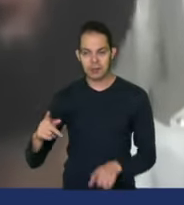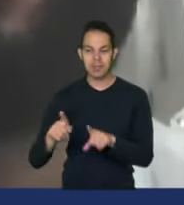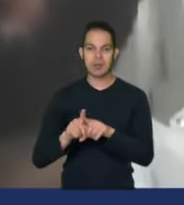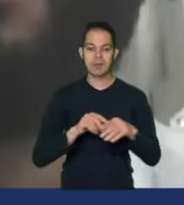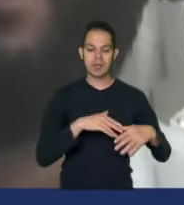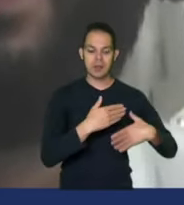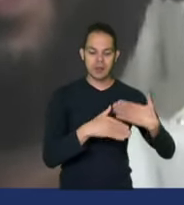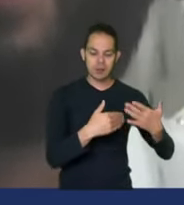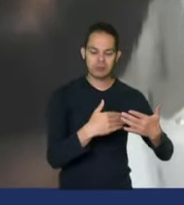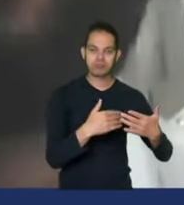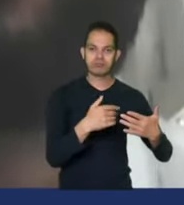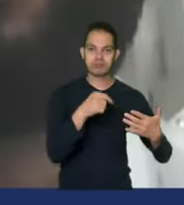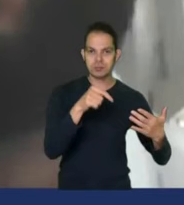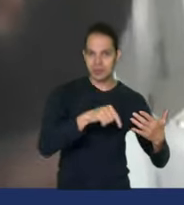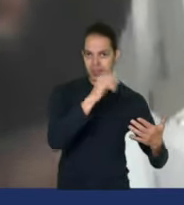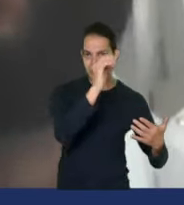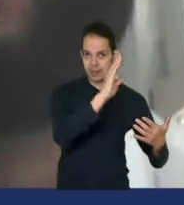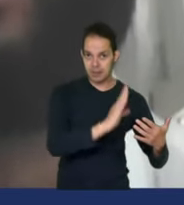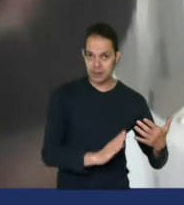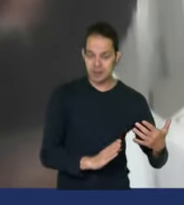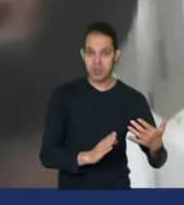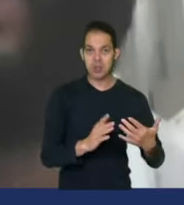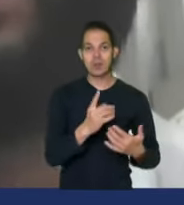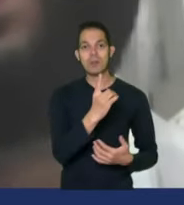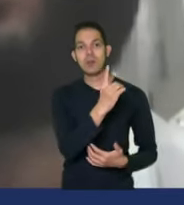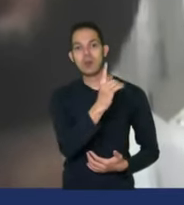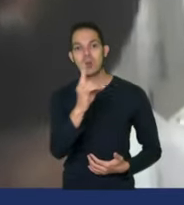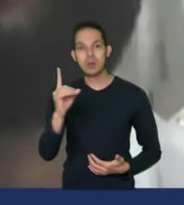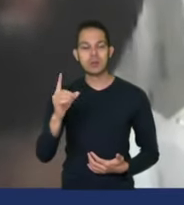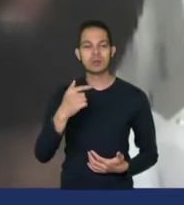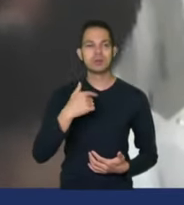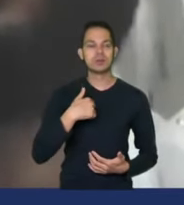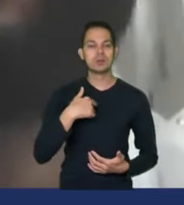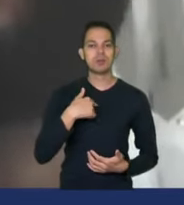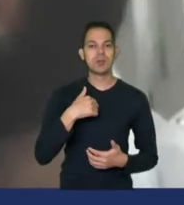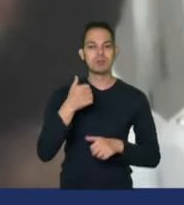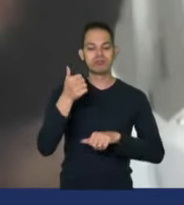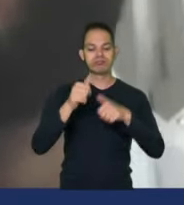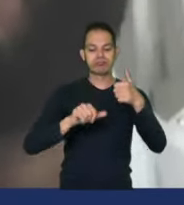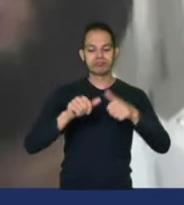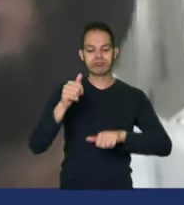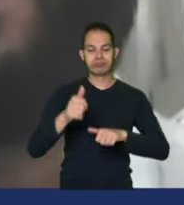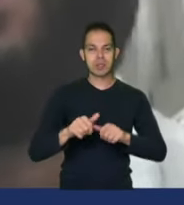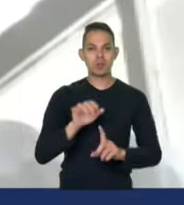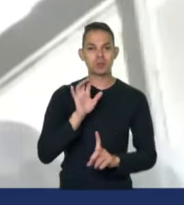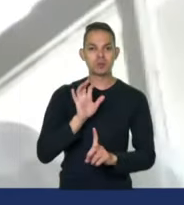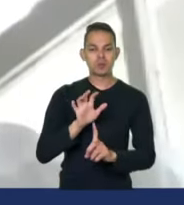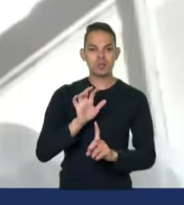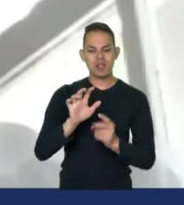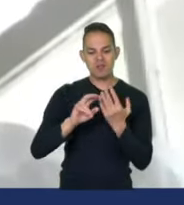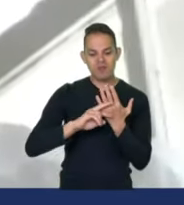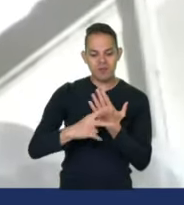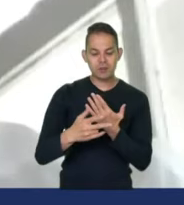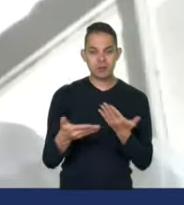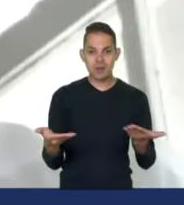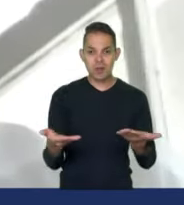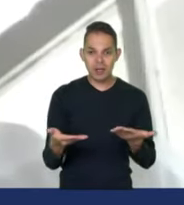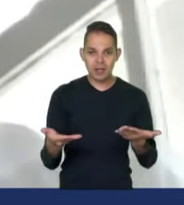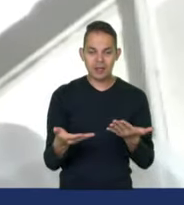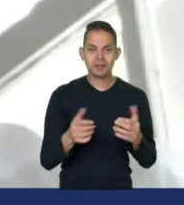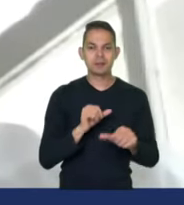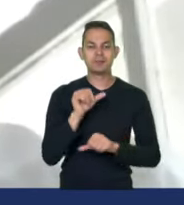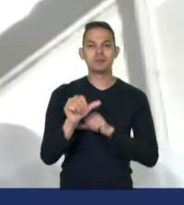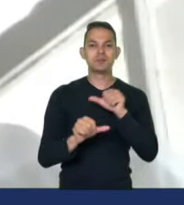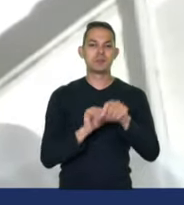desenvolvimento nacional. E, por fim, eu vou fazer uma breve análise dos efeitos recentes da mudança da